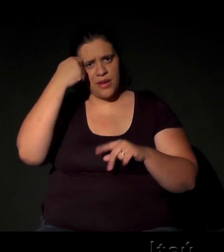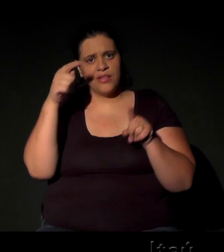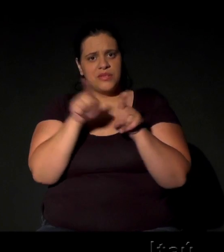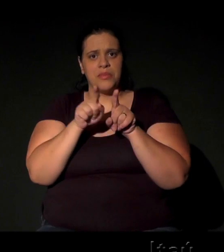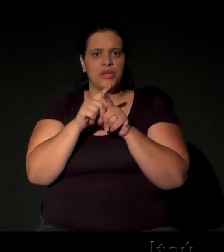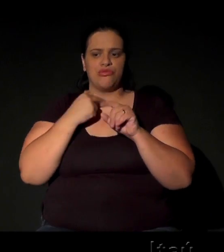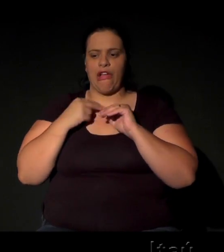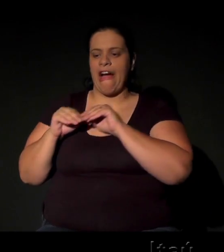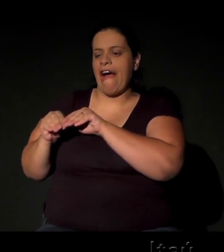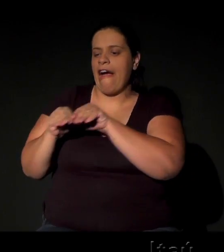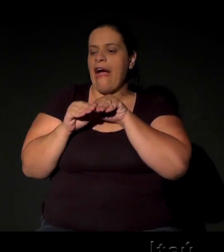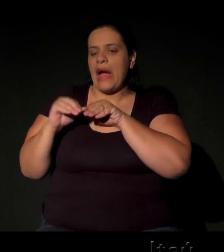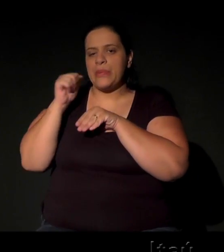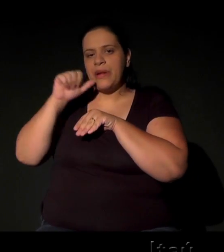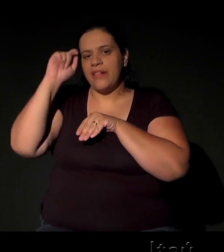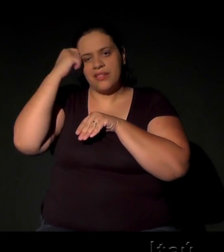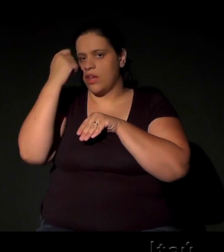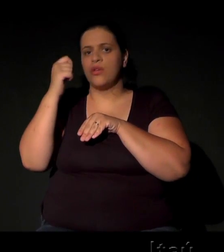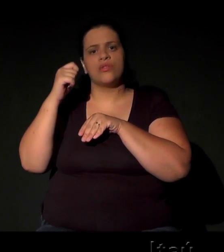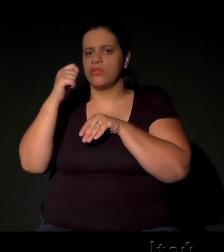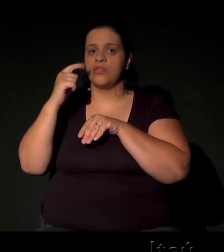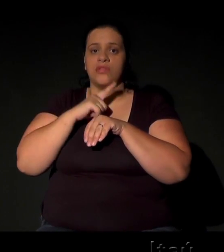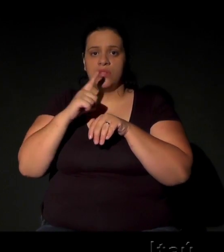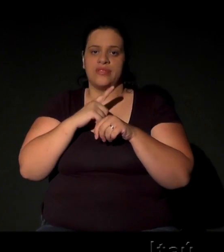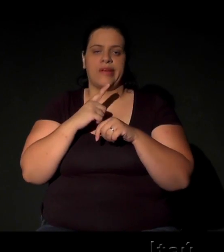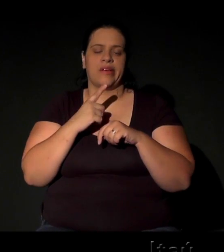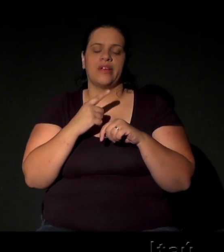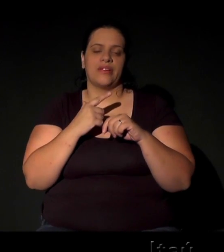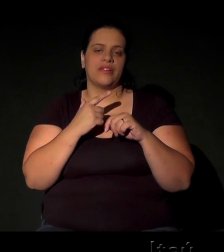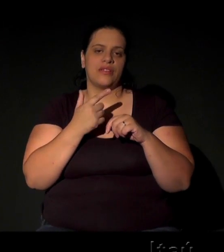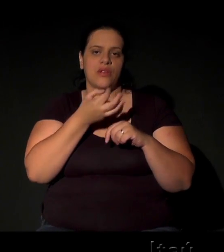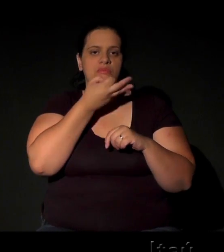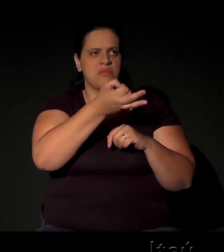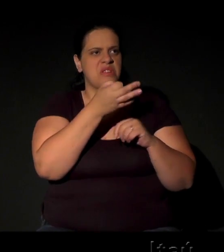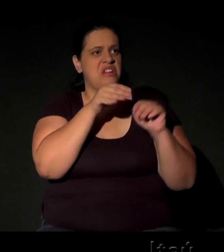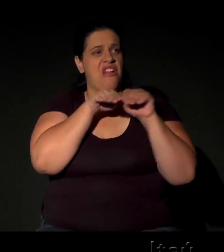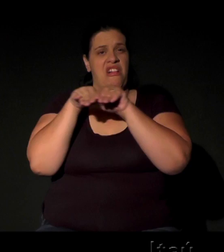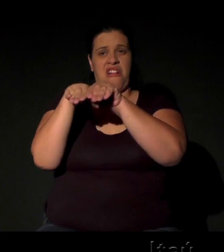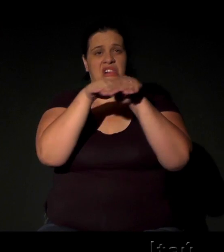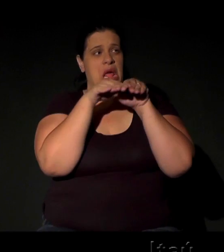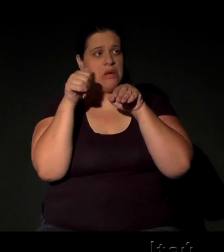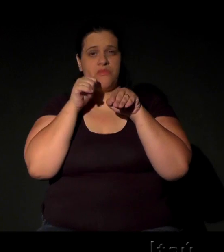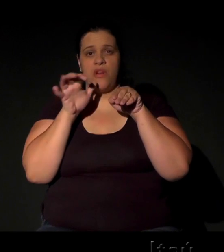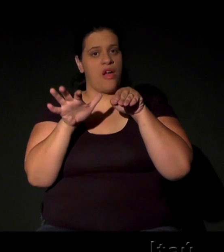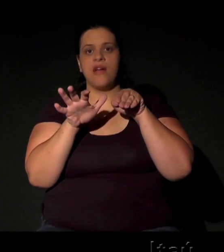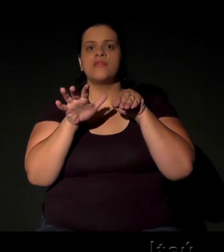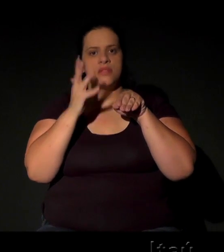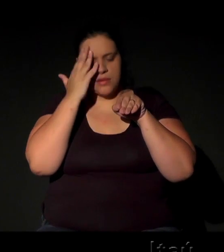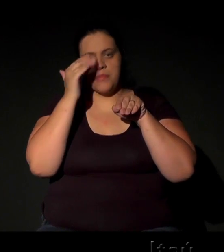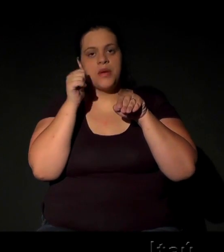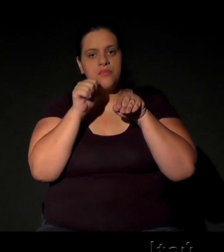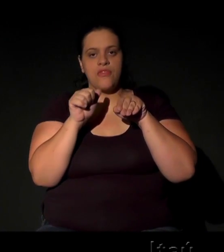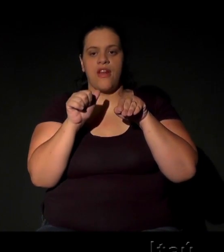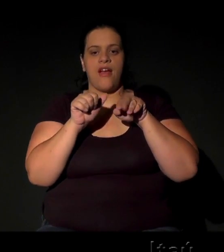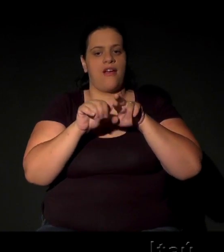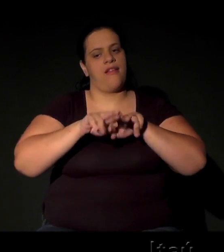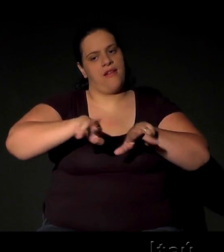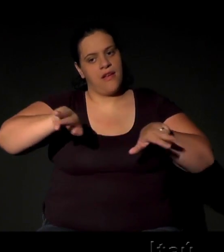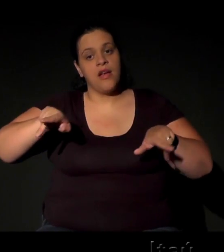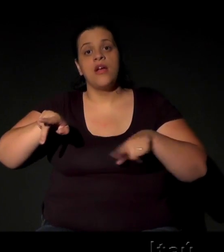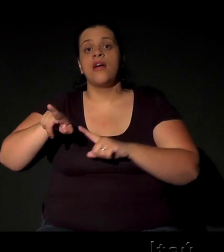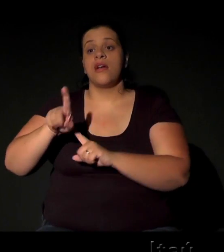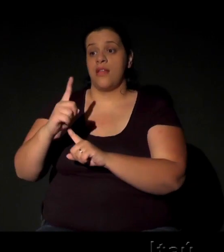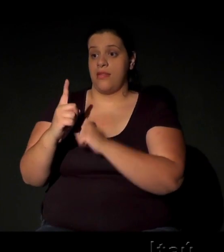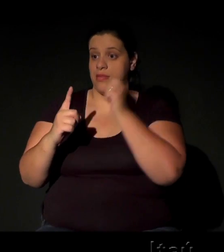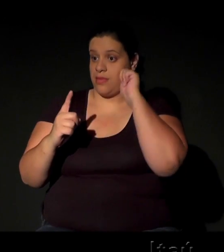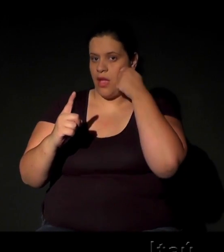homogeneidade em relação a nós né se a gente quebra com o discurso universal de mulheres entender que mulheres negras também não é uma categoria